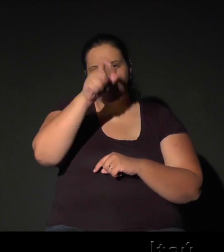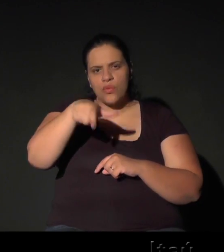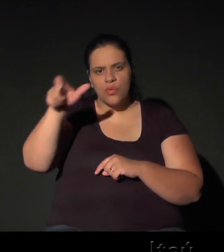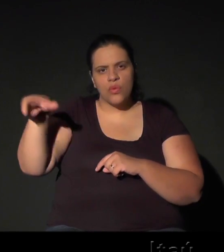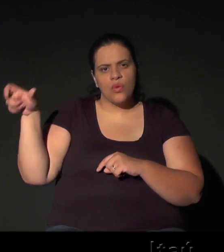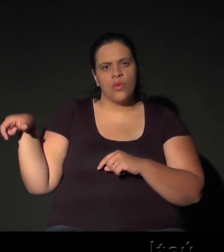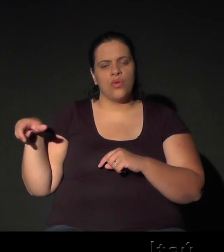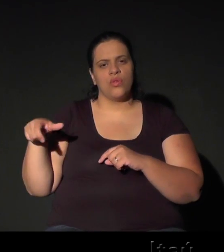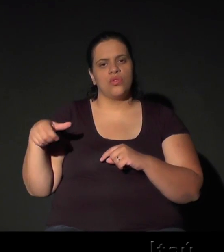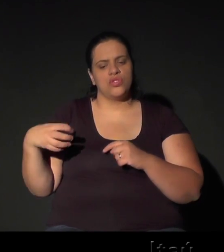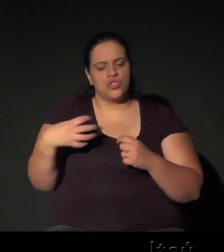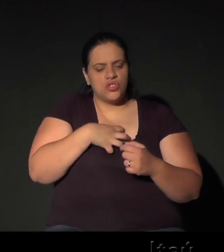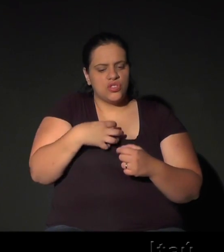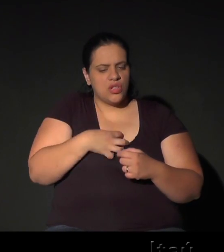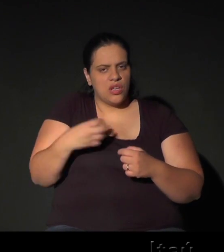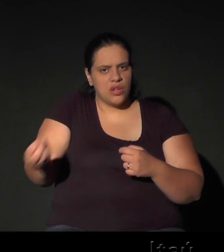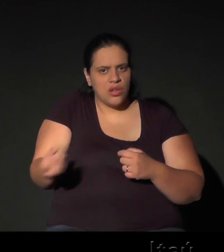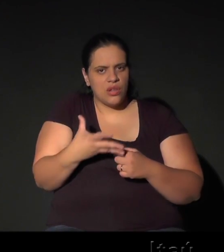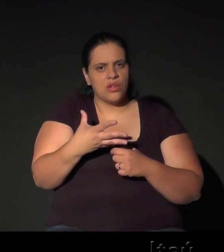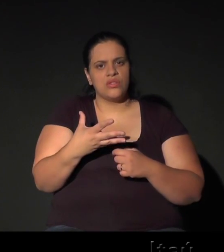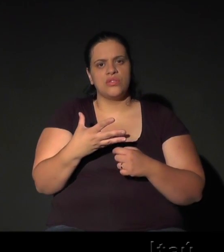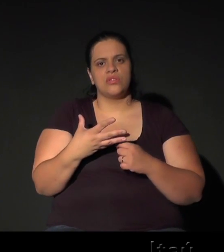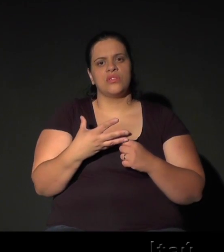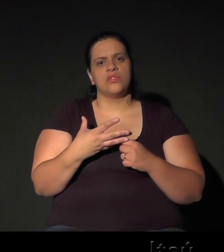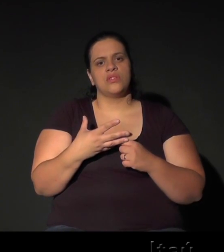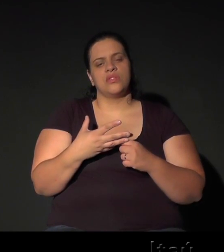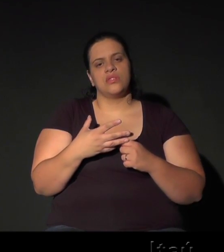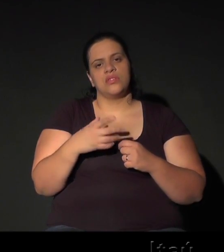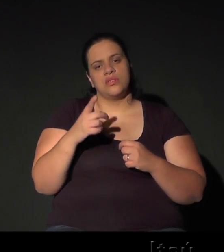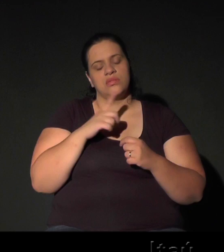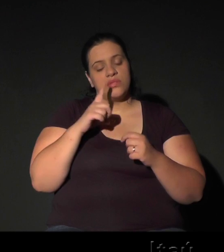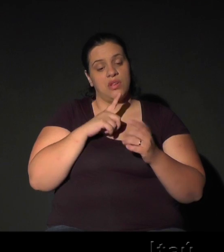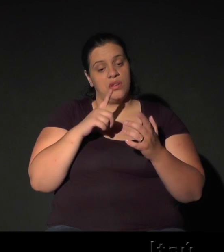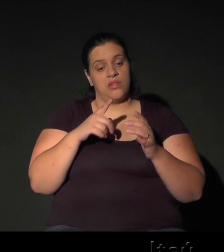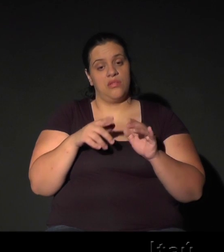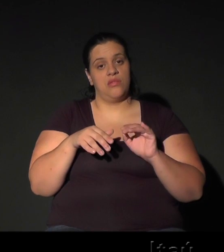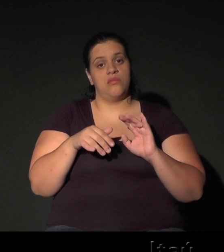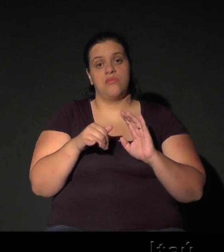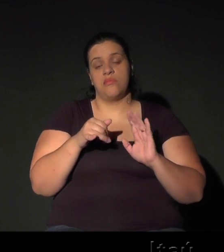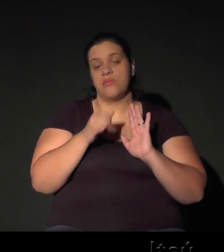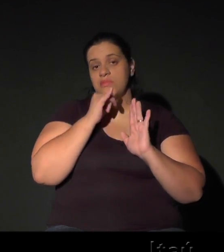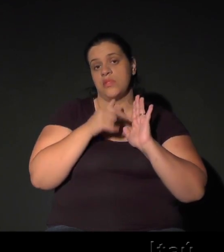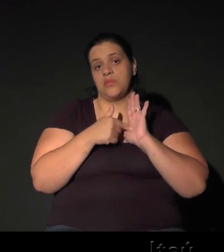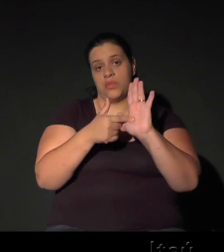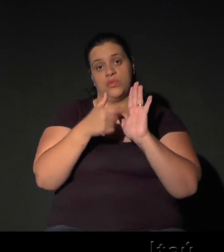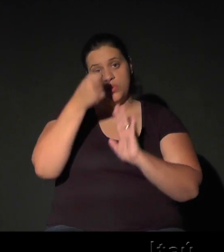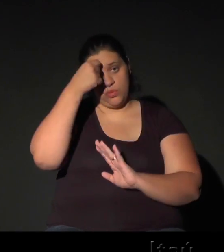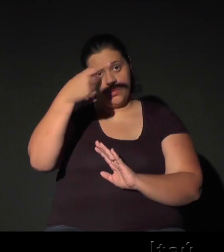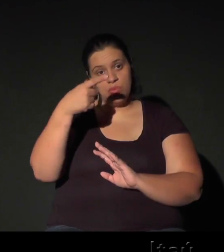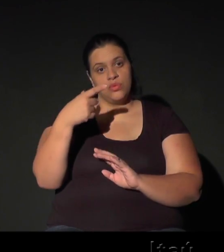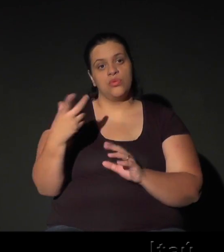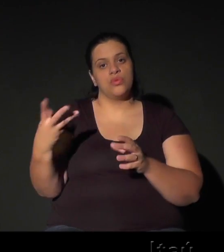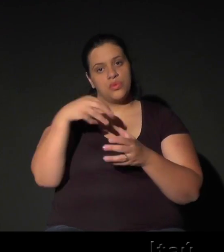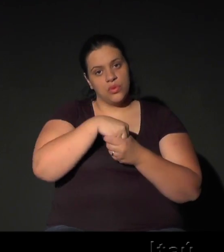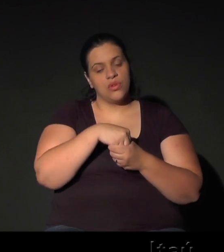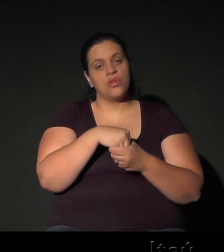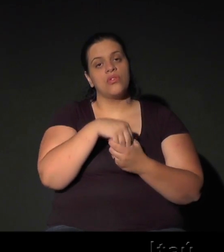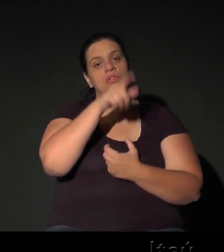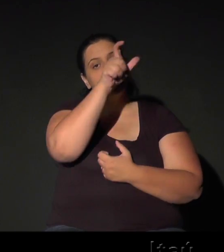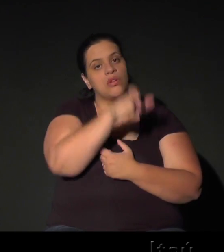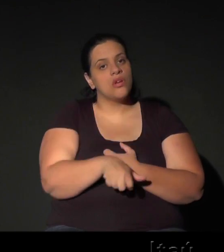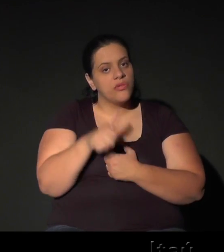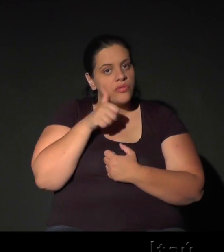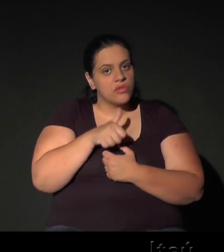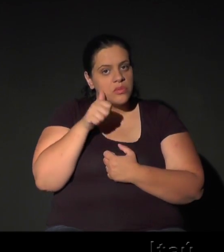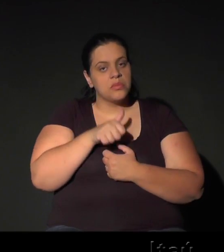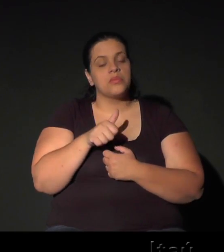Eh modos e dos modelos e paradigmas no campo da indústria da cultura ligados enfim ao feminino ligado